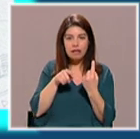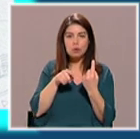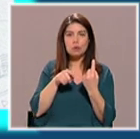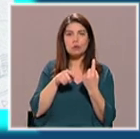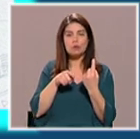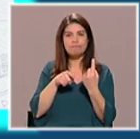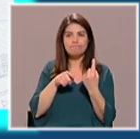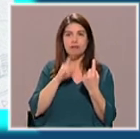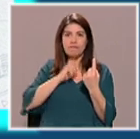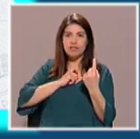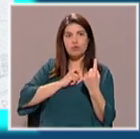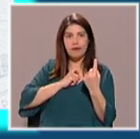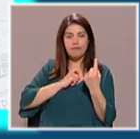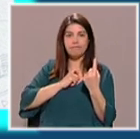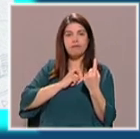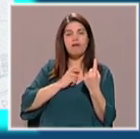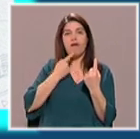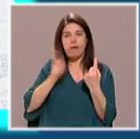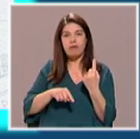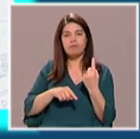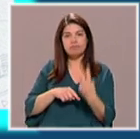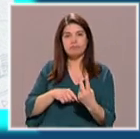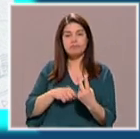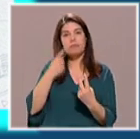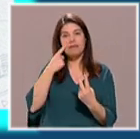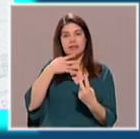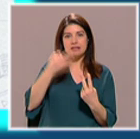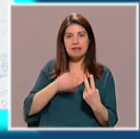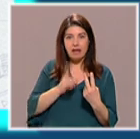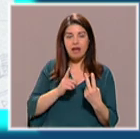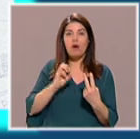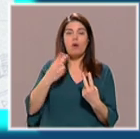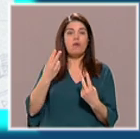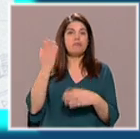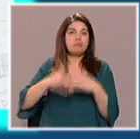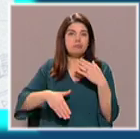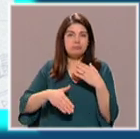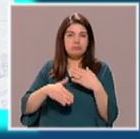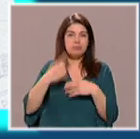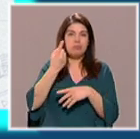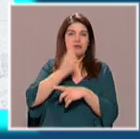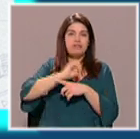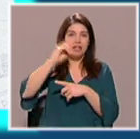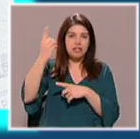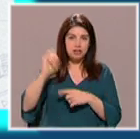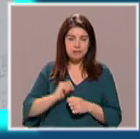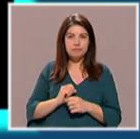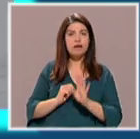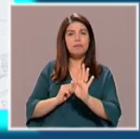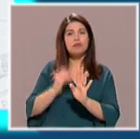um sinal de alerta ou se foi uma situação esporádica. E perguntam agora, então e como é que é